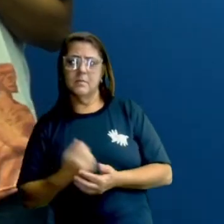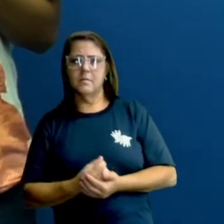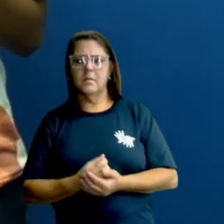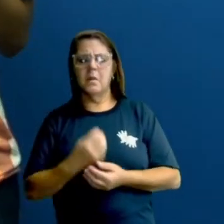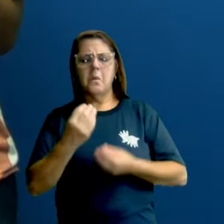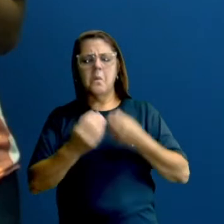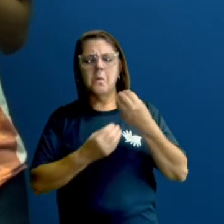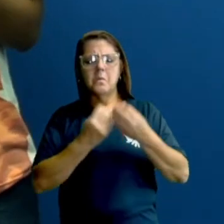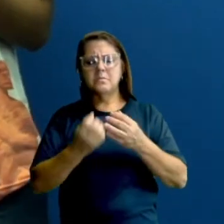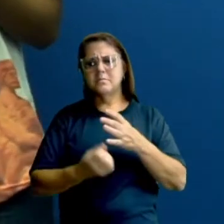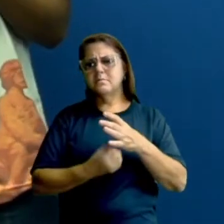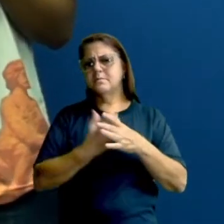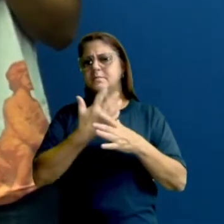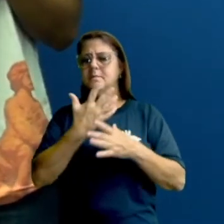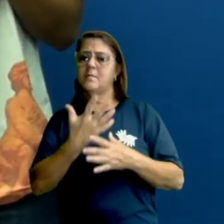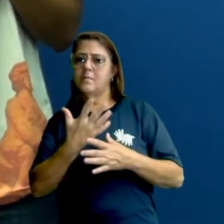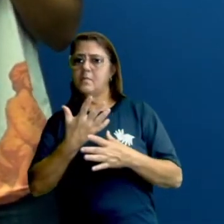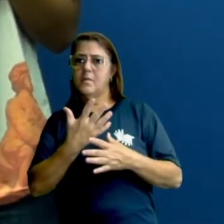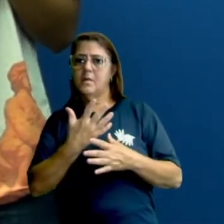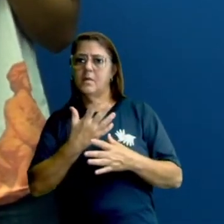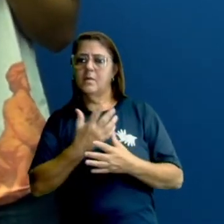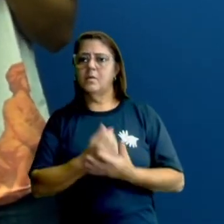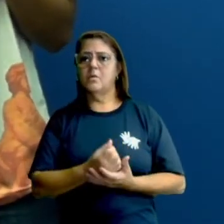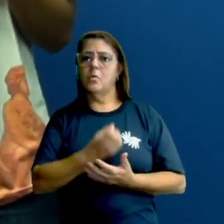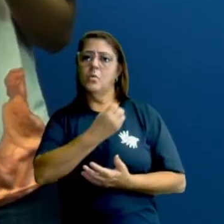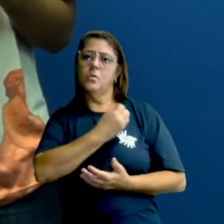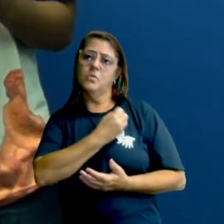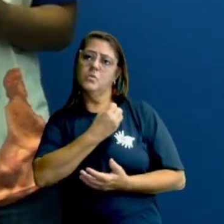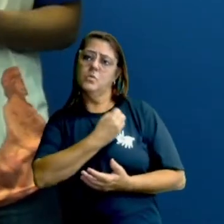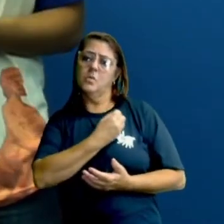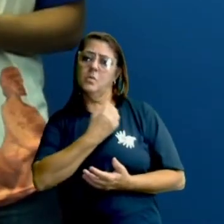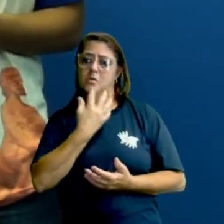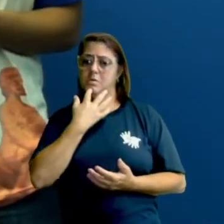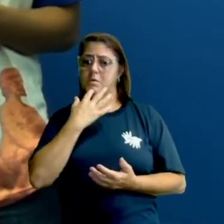gente tentar descobrir esse número